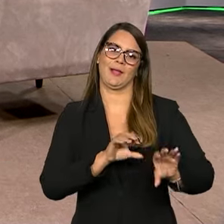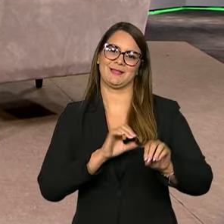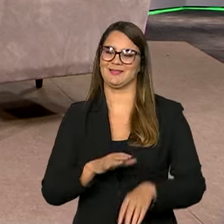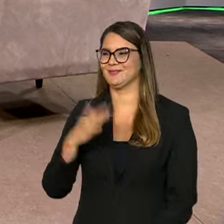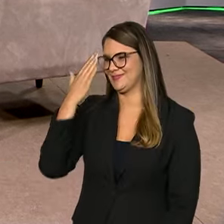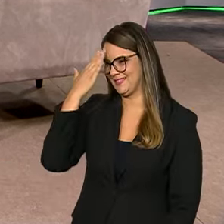muito obrigada